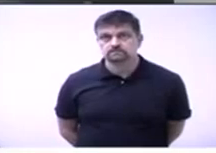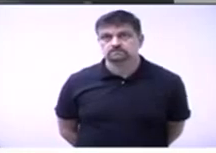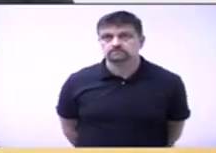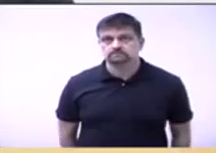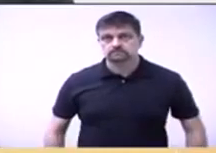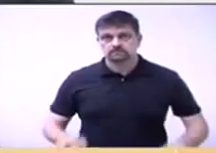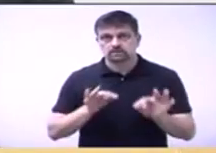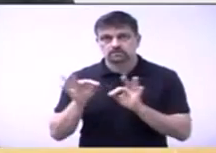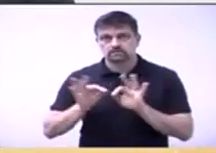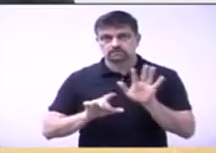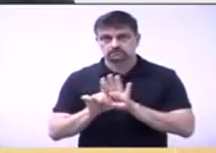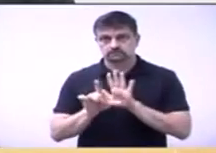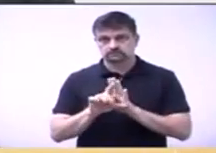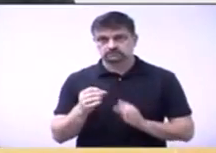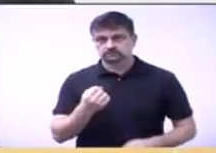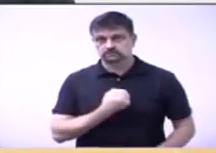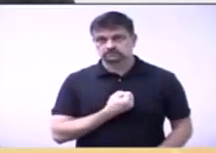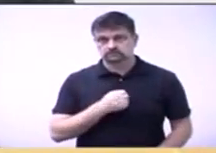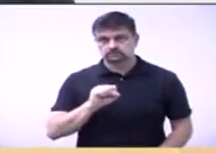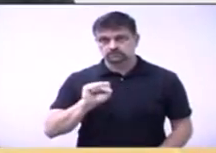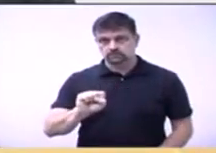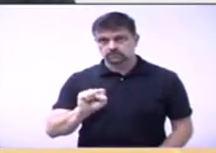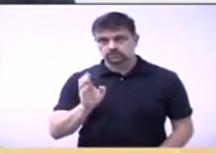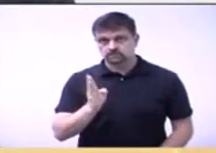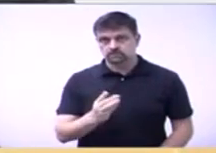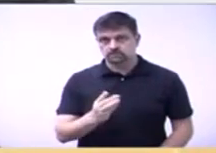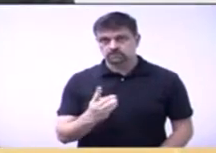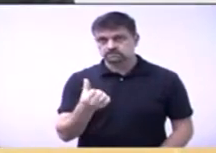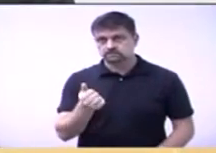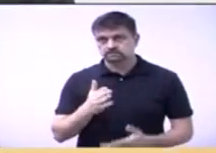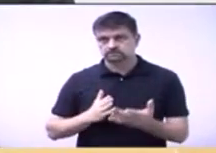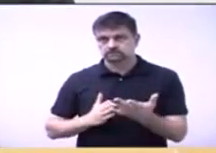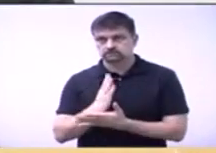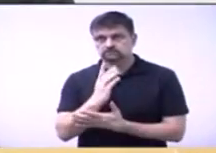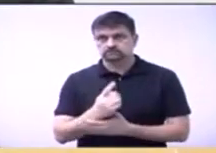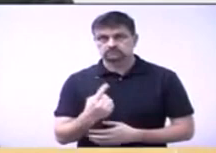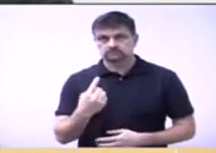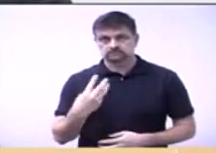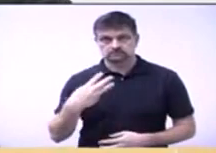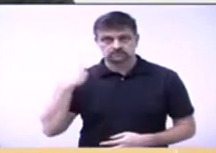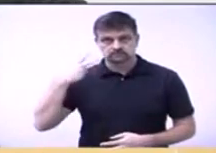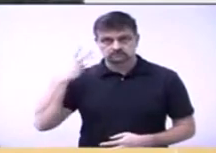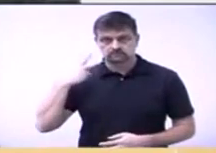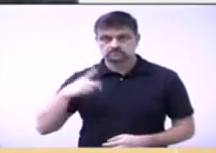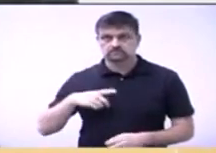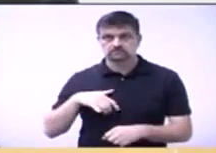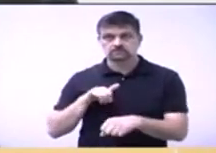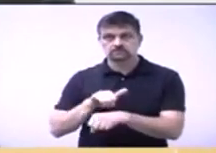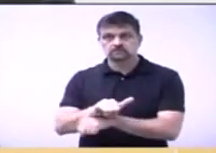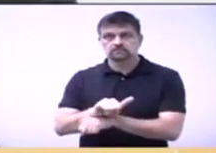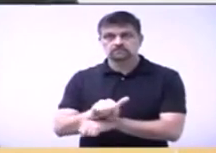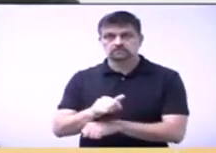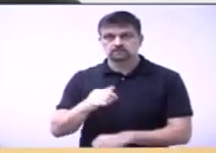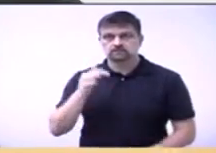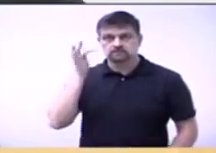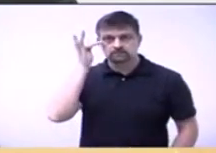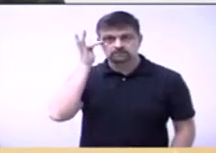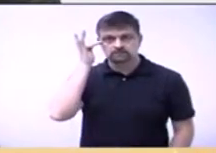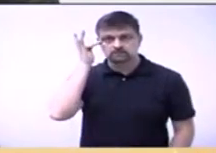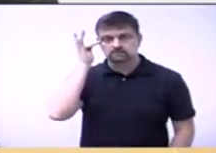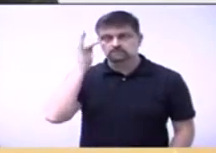O projeto de lei número 08/16 foi aprovado por 13 votos favoráveis, com a ausência do vereador Flávio Xavier.